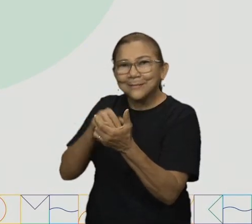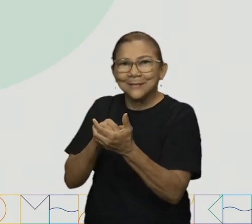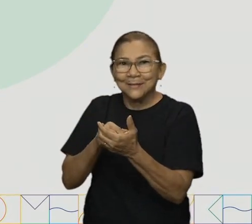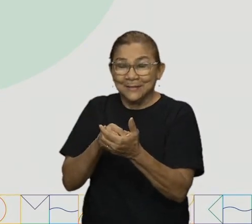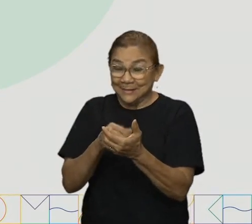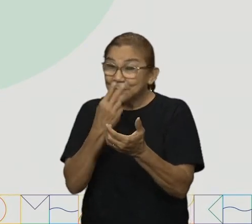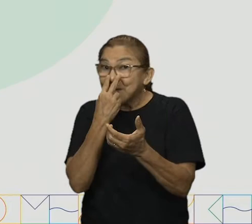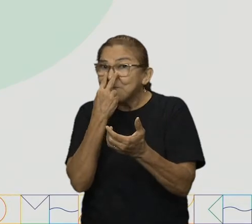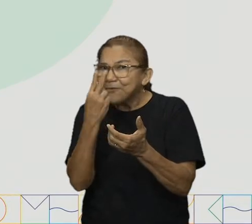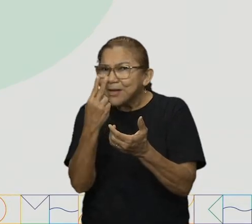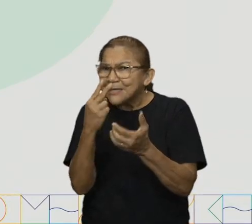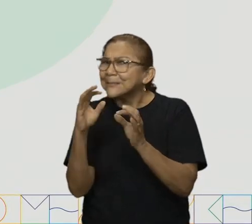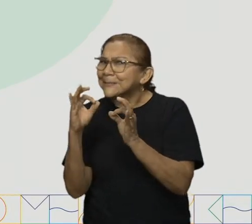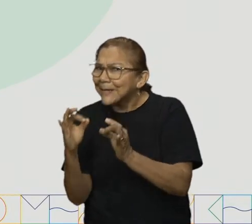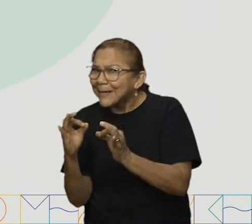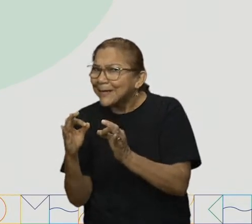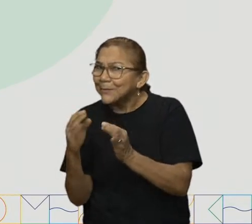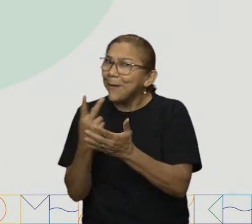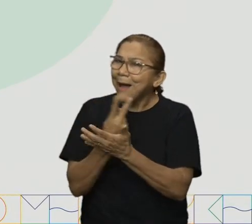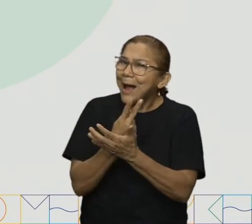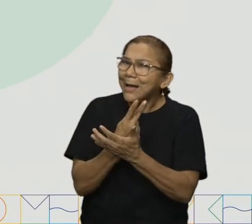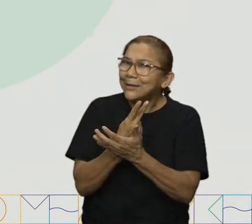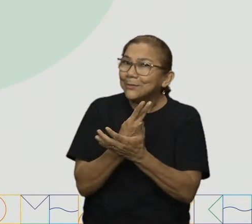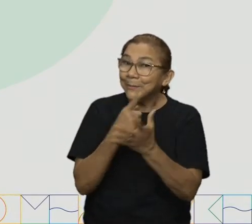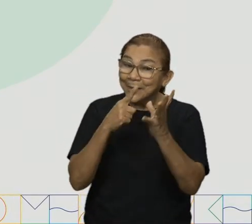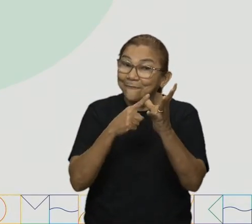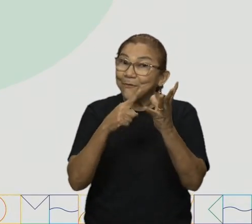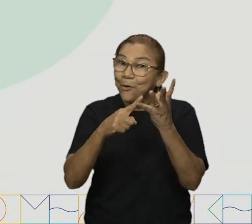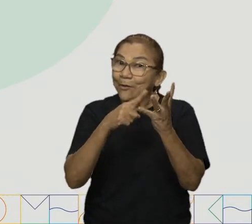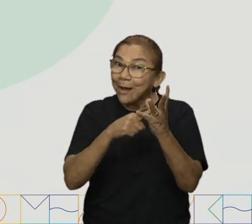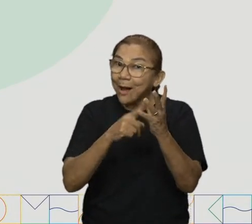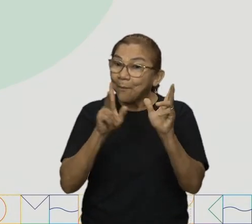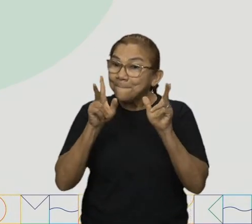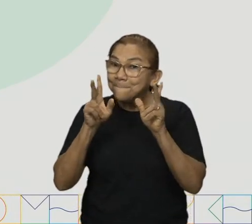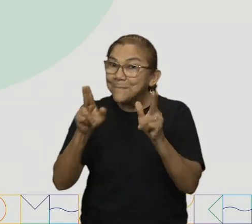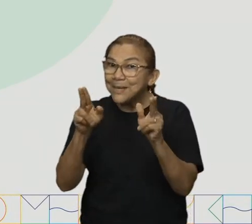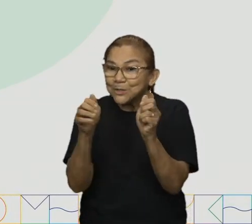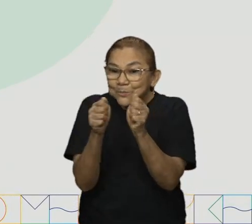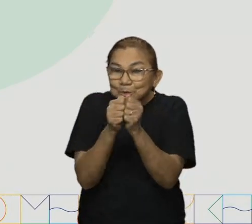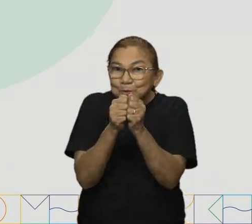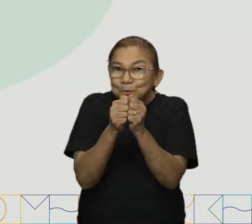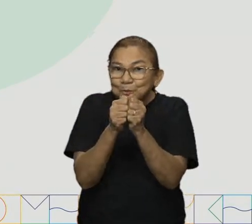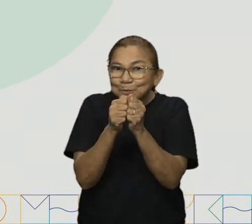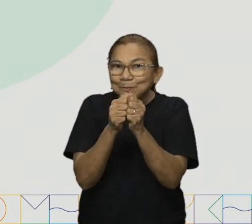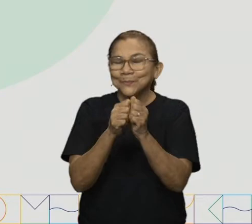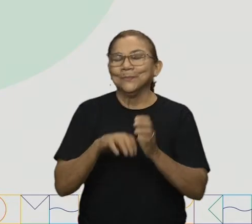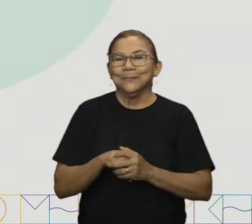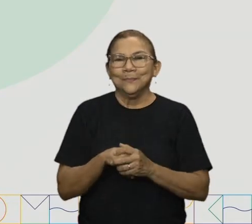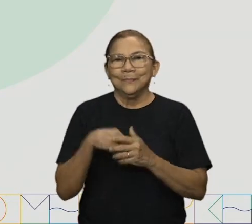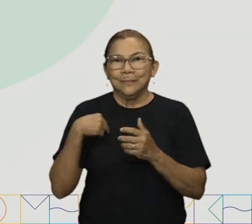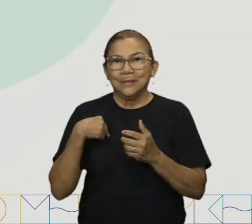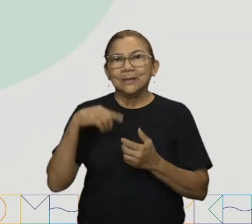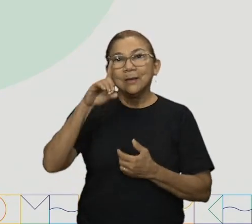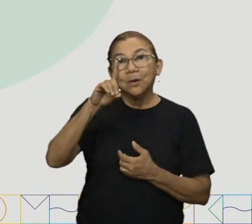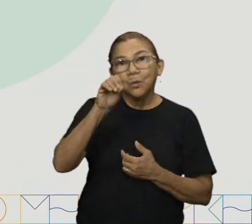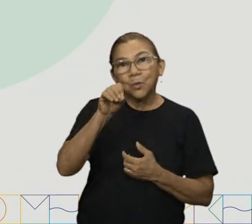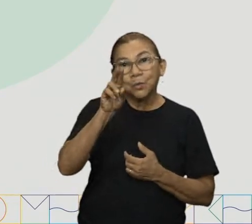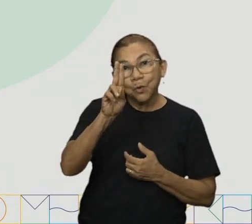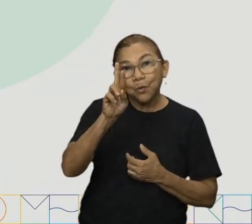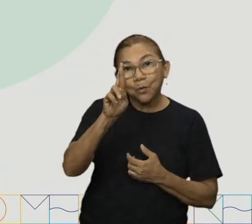a vogal e a semivogal, vão estar na mesma sílaba. Essa é a dica para vocês responderem. Aí vamos lá para as opções.